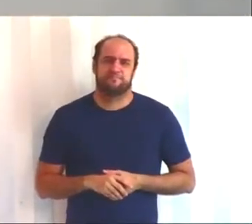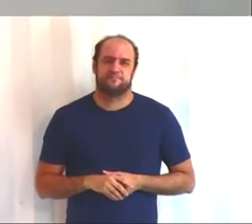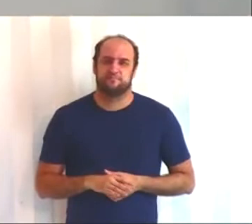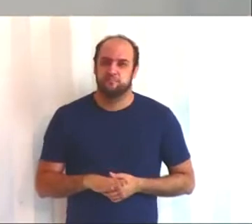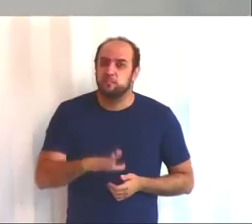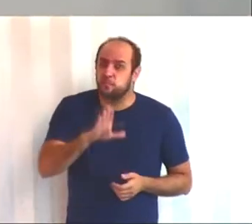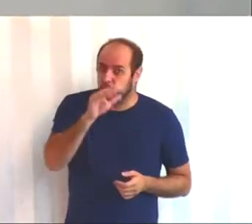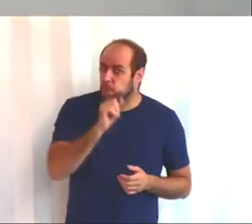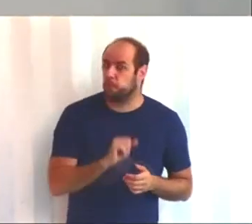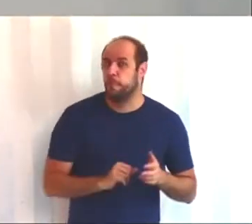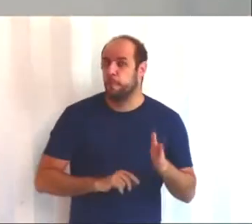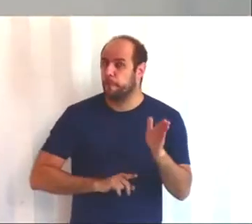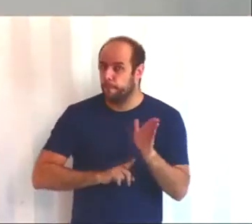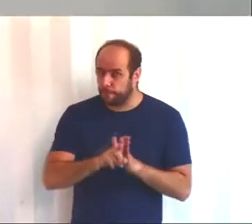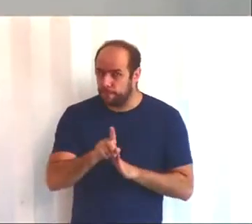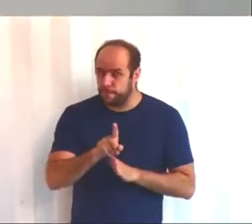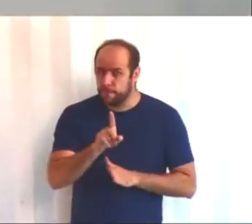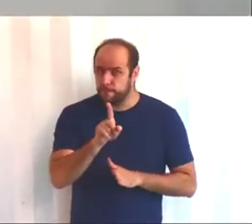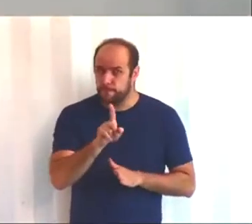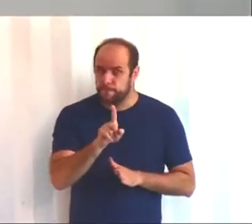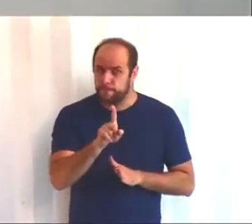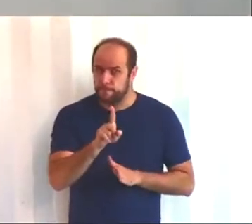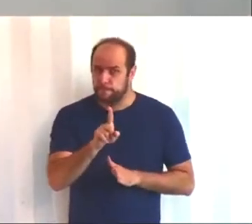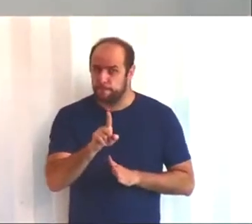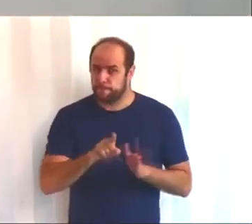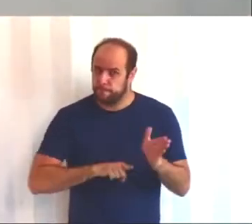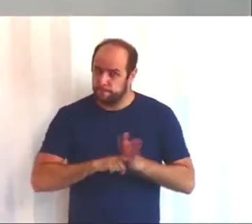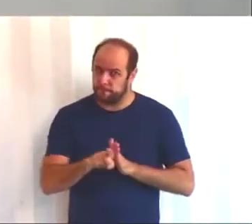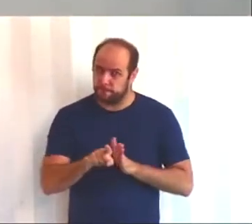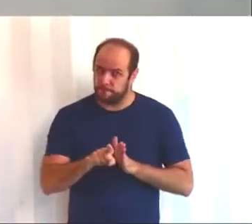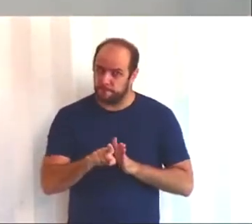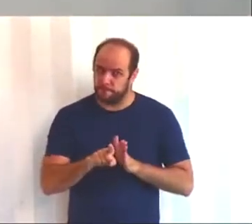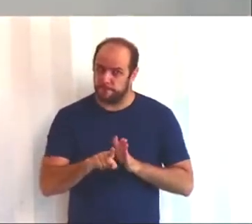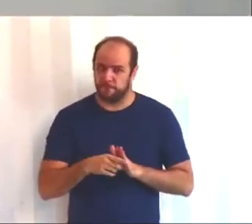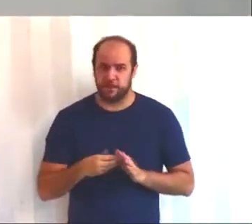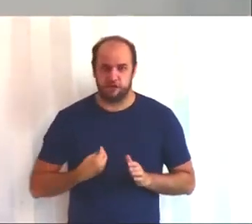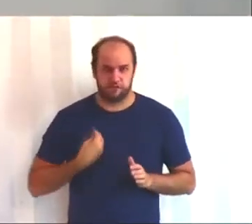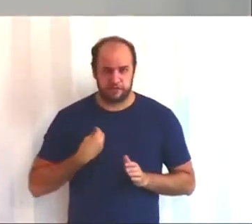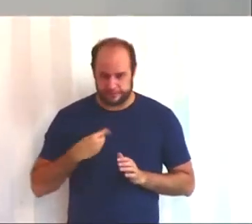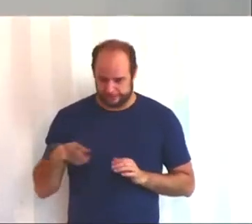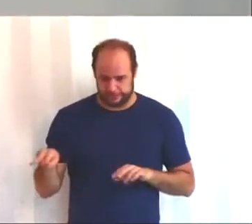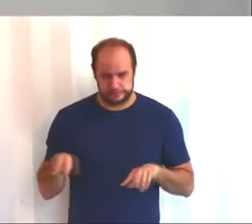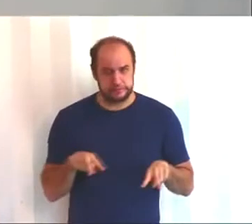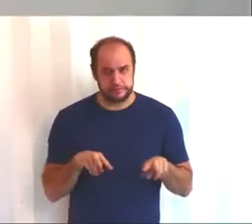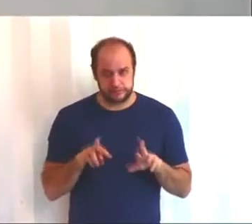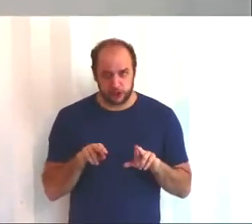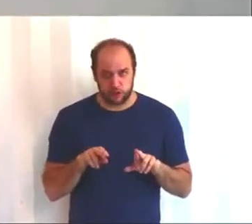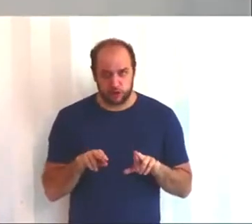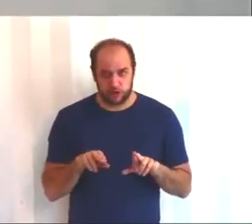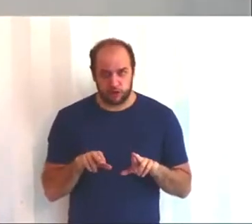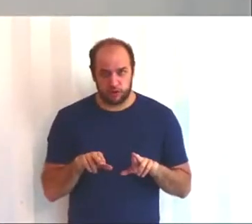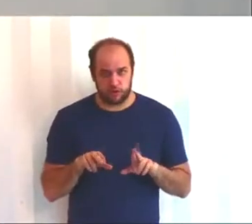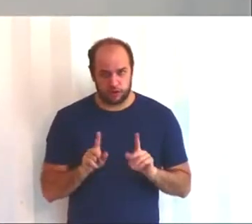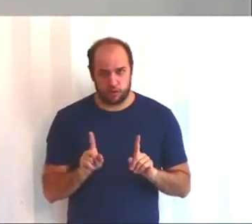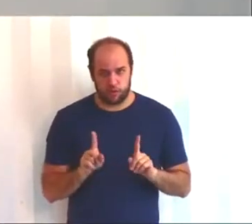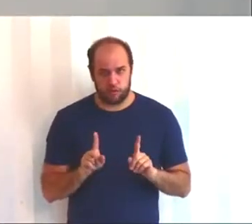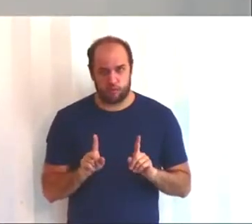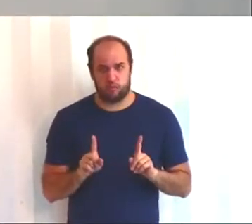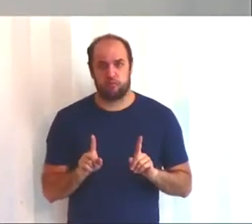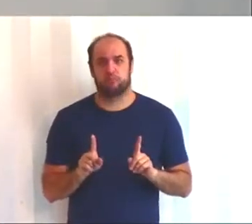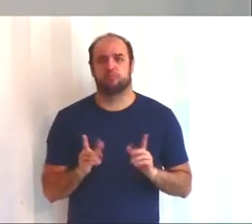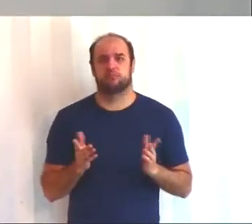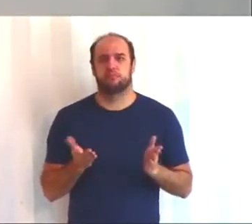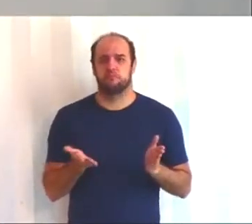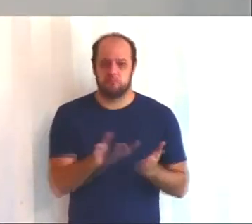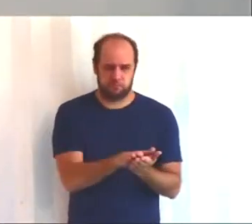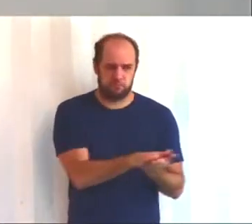Deixa eu te perguntar de maneira muito direta, você não está vivendo assim, está? Você não está vivendo com a Bíblia lá fechada na sua